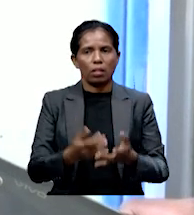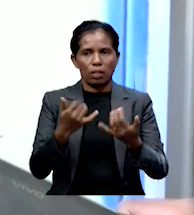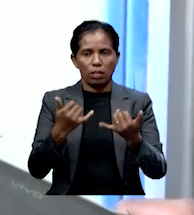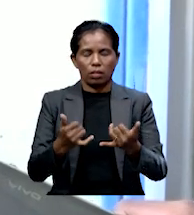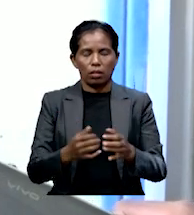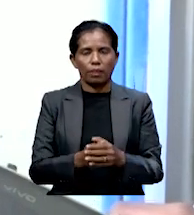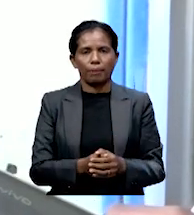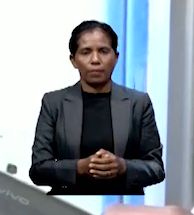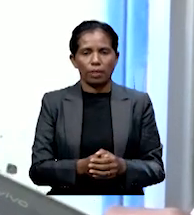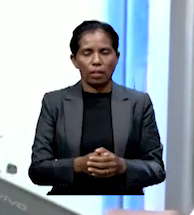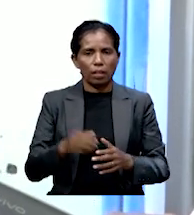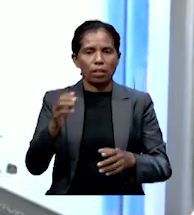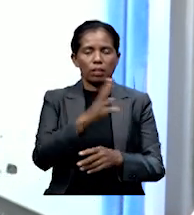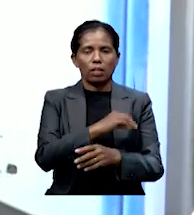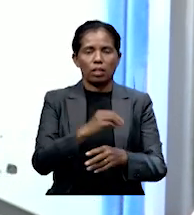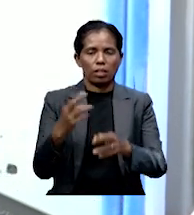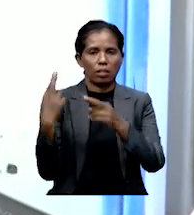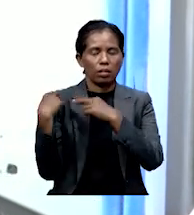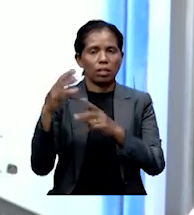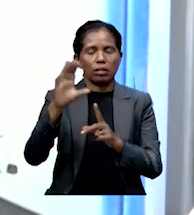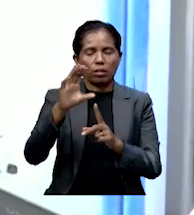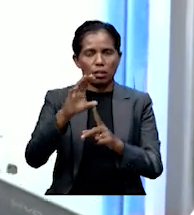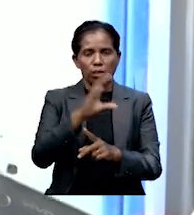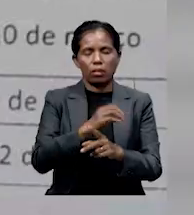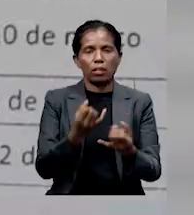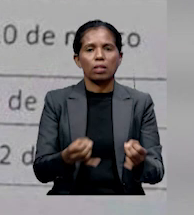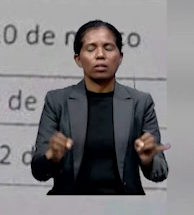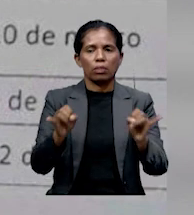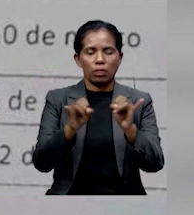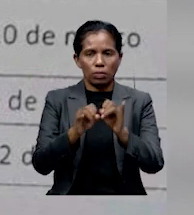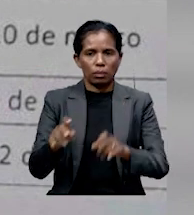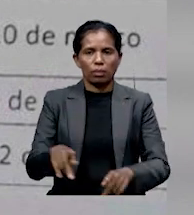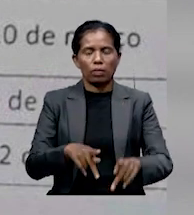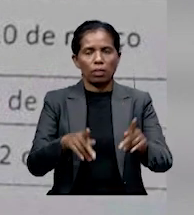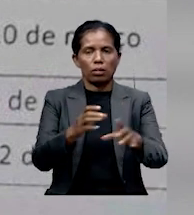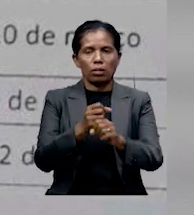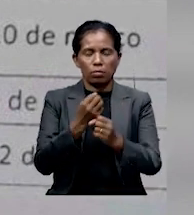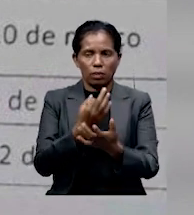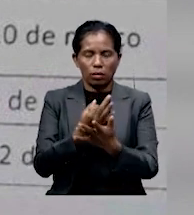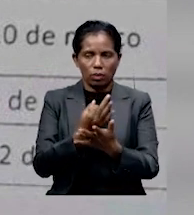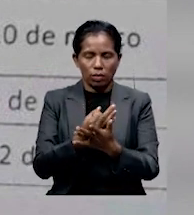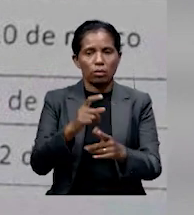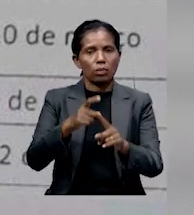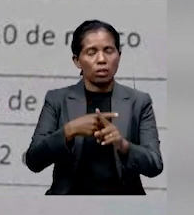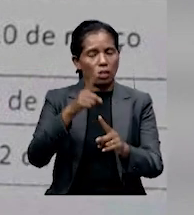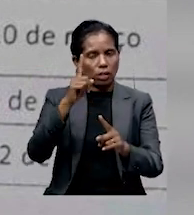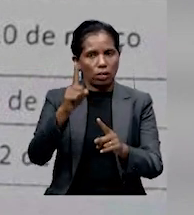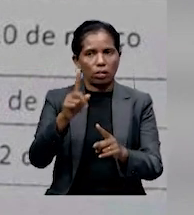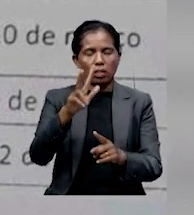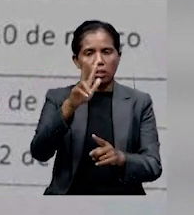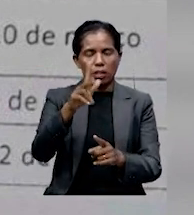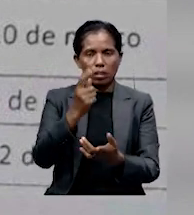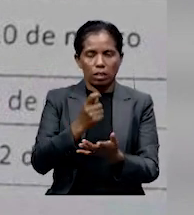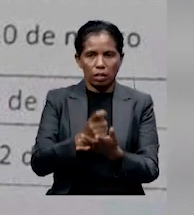cargo sefia Cira, russa empresa pública, ho instituto público Cira, simo salário mensal, russa rihun tolo,